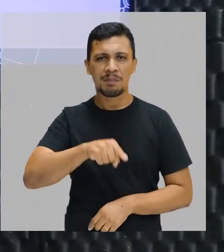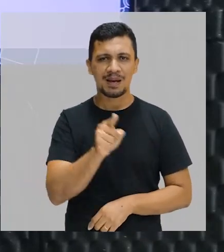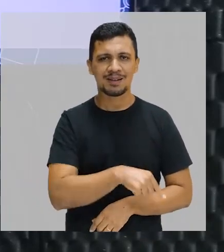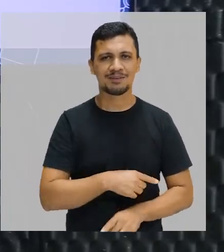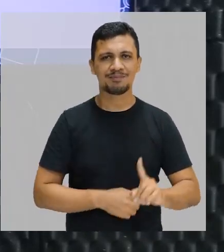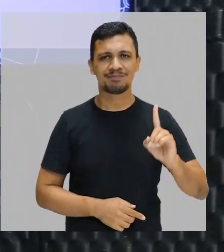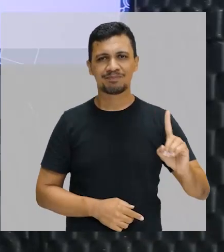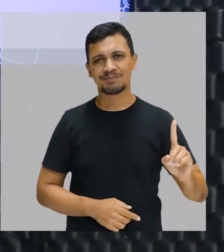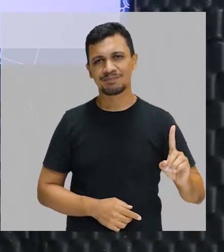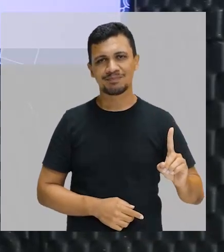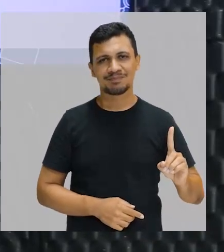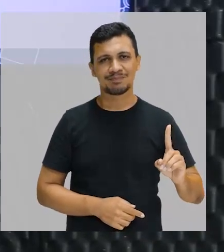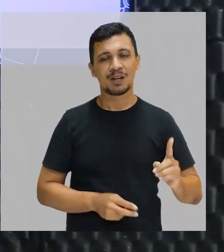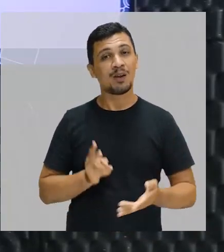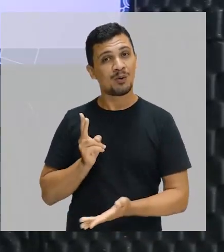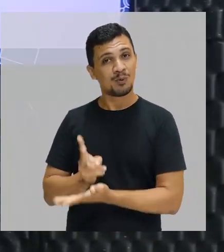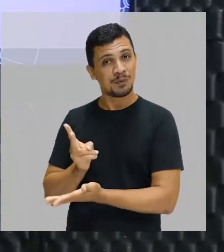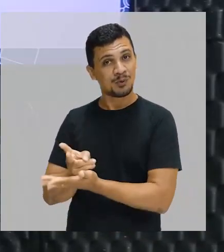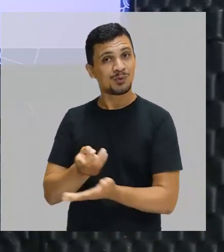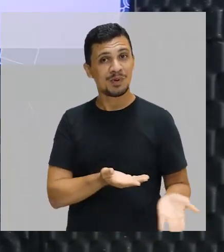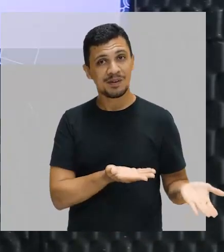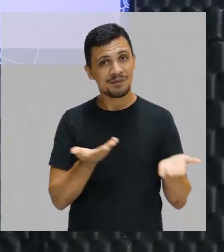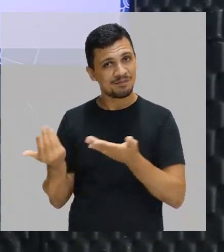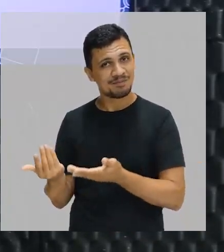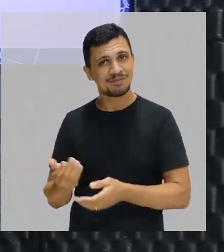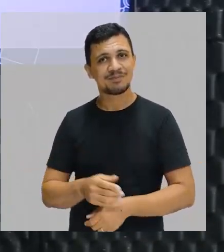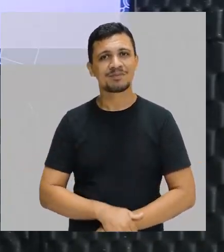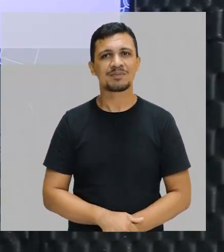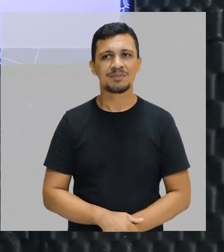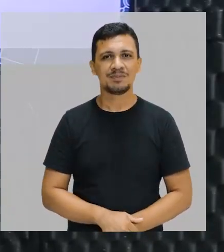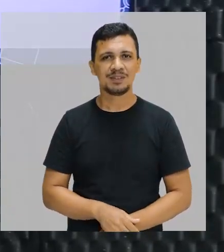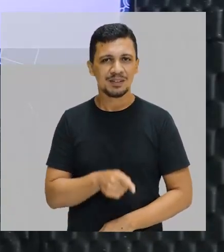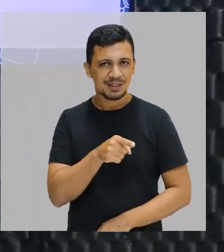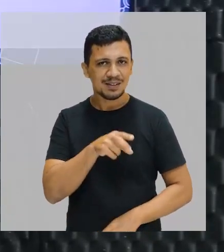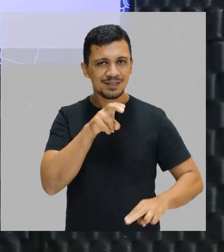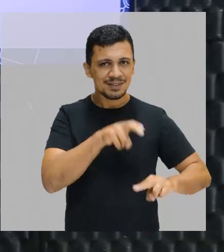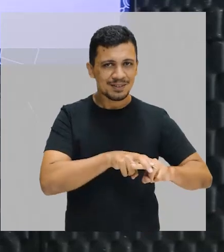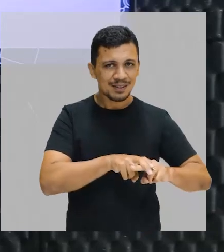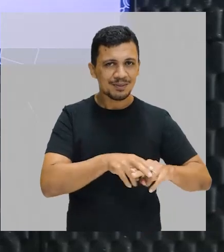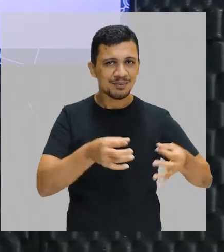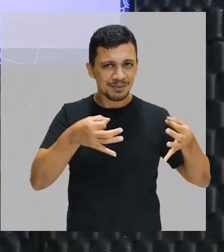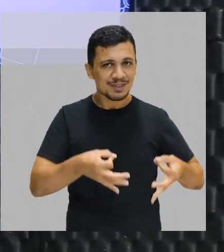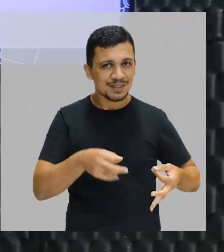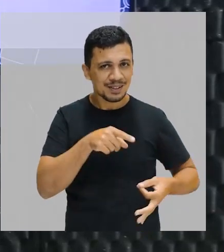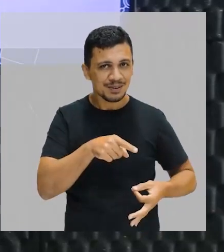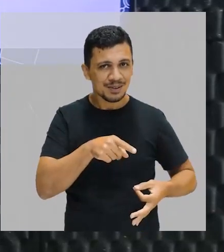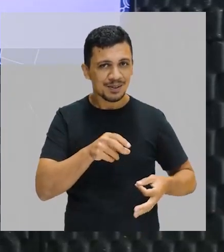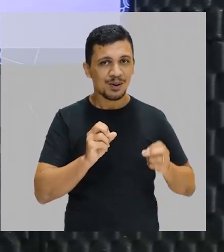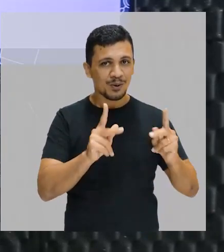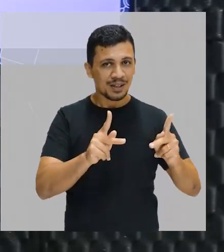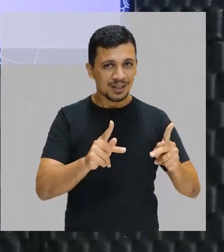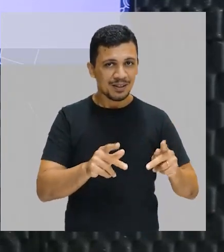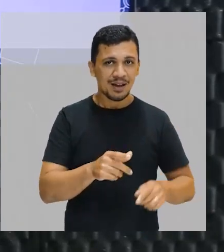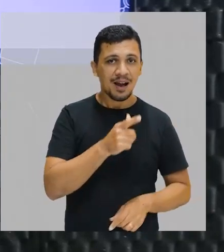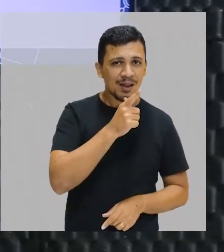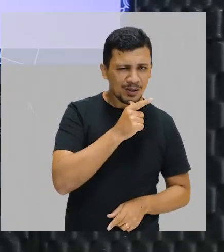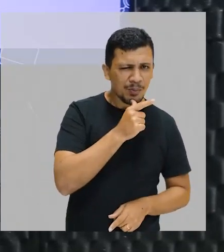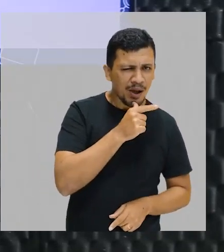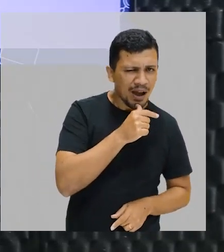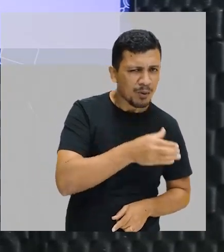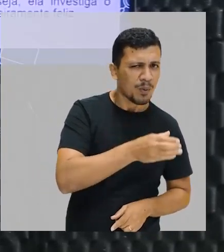seguir? Vem comigo. Beleza? Tá? Pronto aí, sentado na cadeira direitinho. Ok? Toma um golinho d'água se for